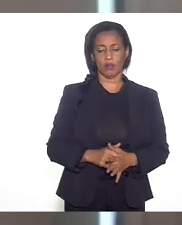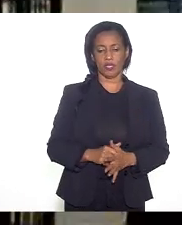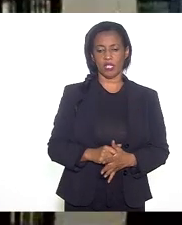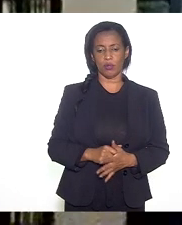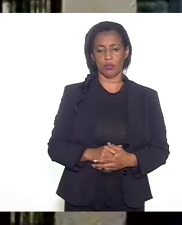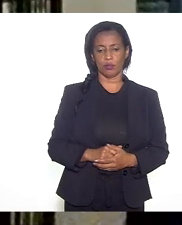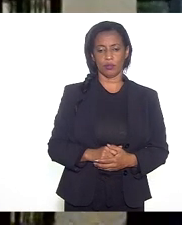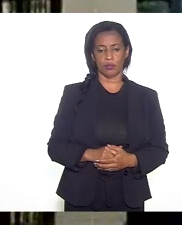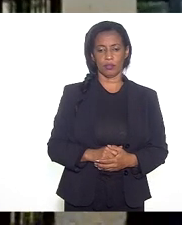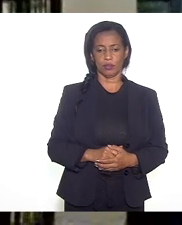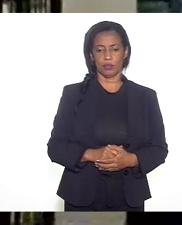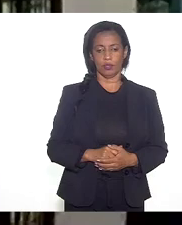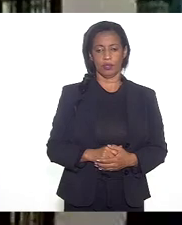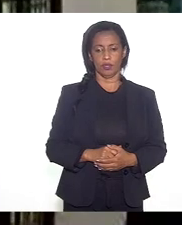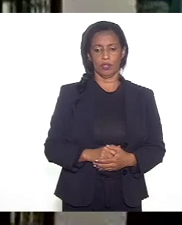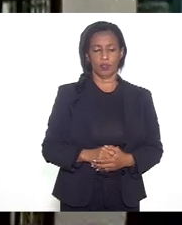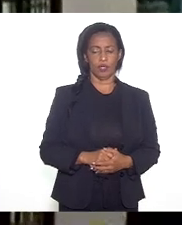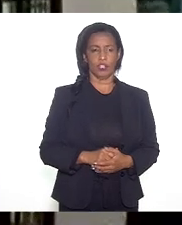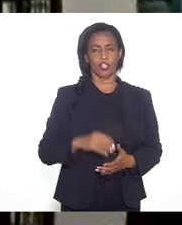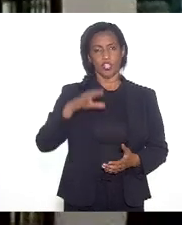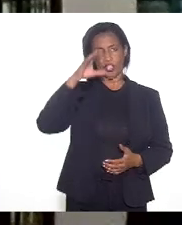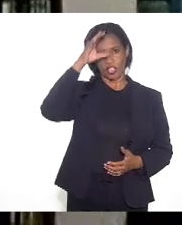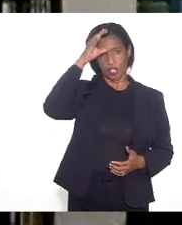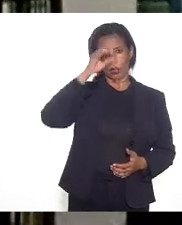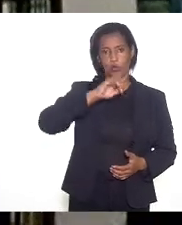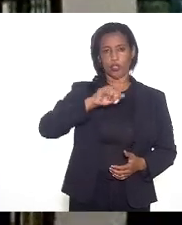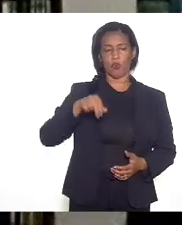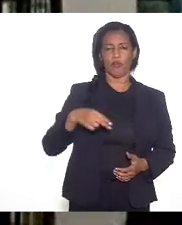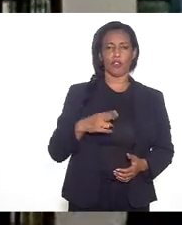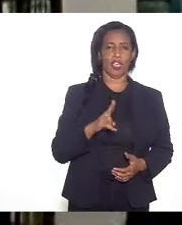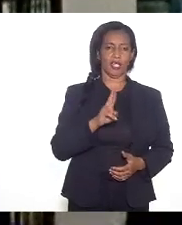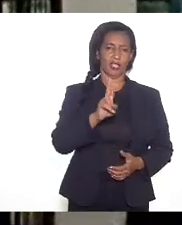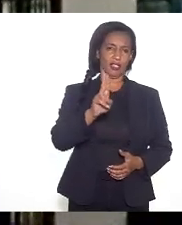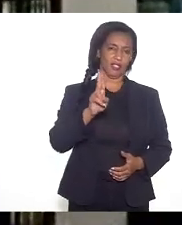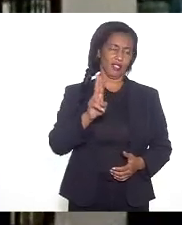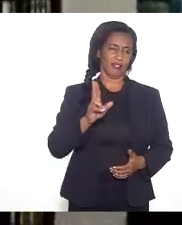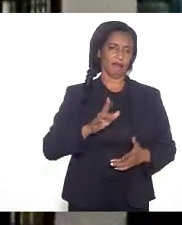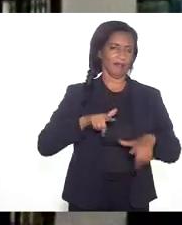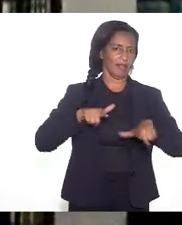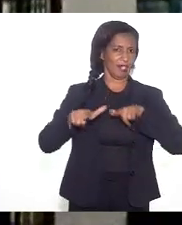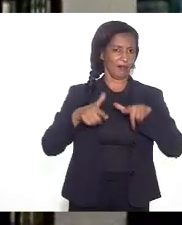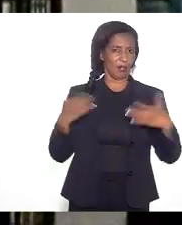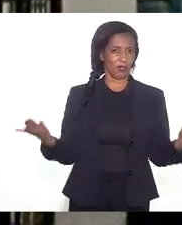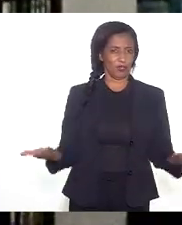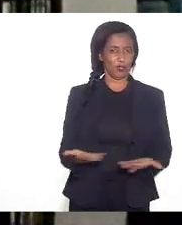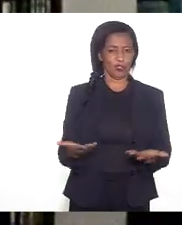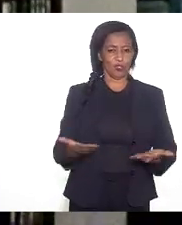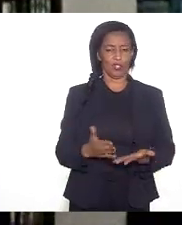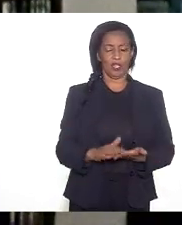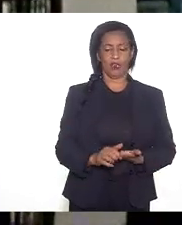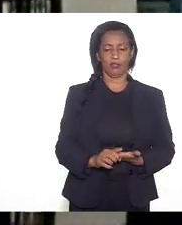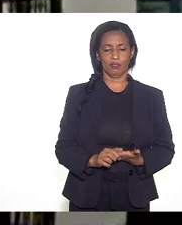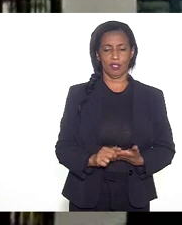Deputada Tia Ju, que preside os trabalhos deste expediente final da sessão de hoje.